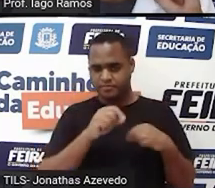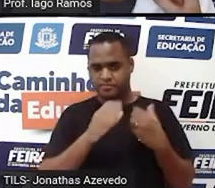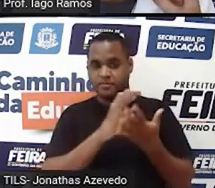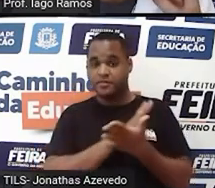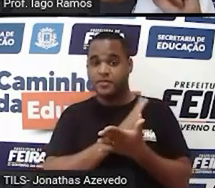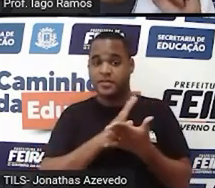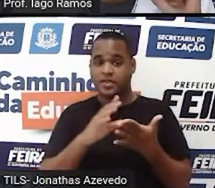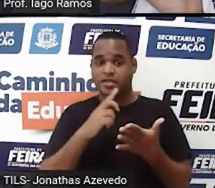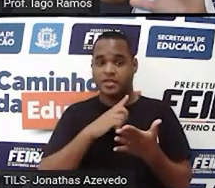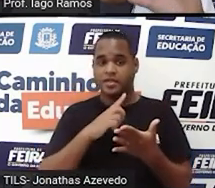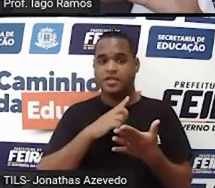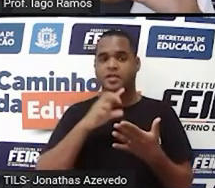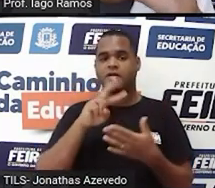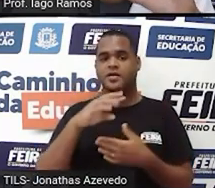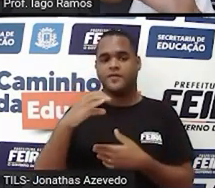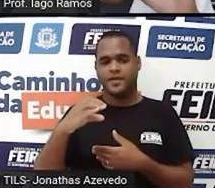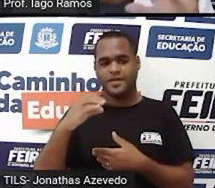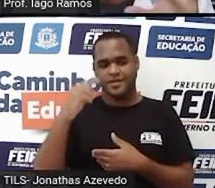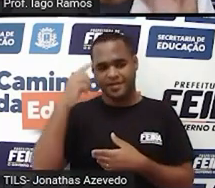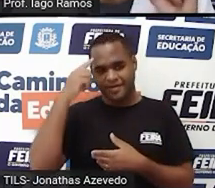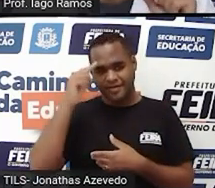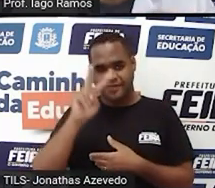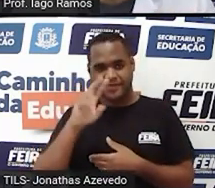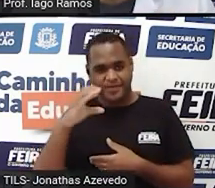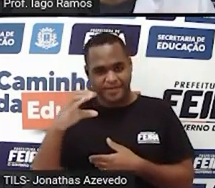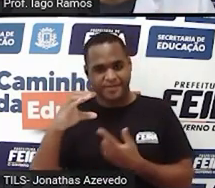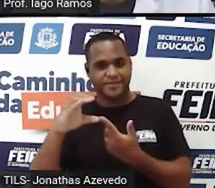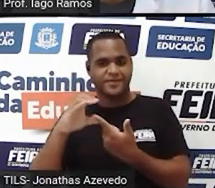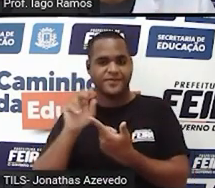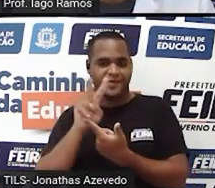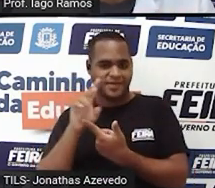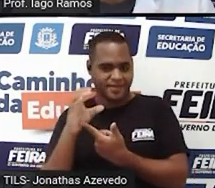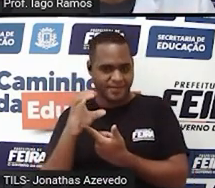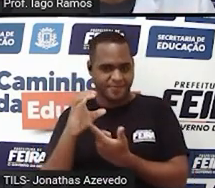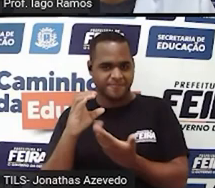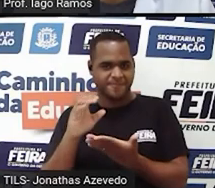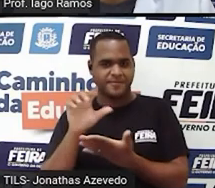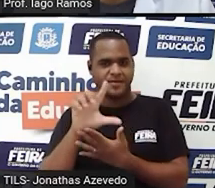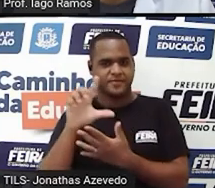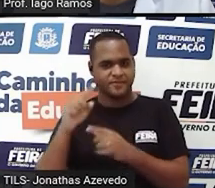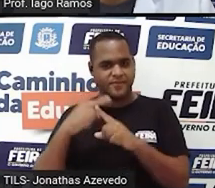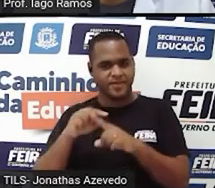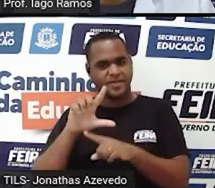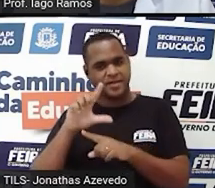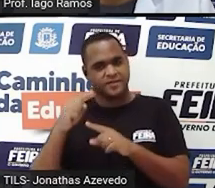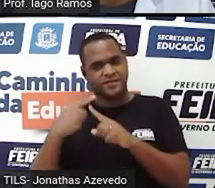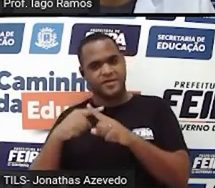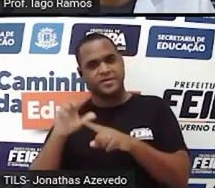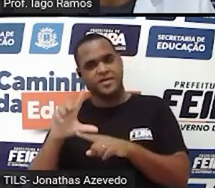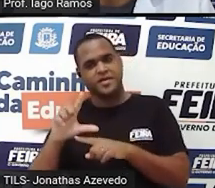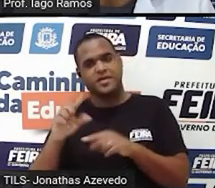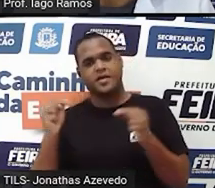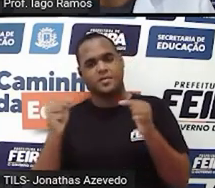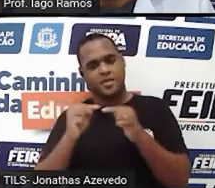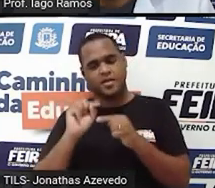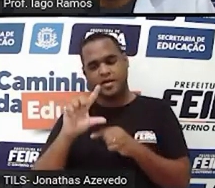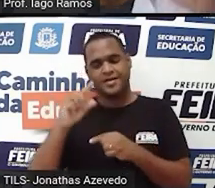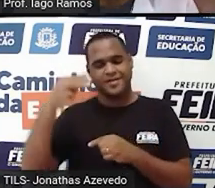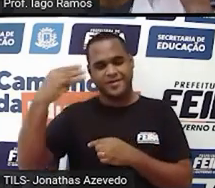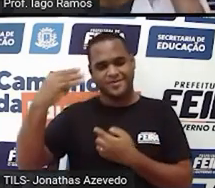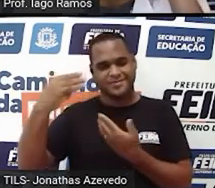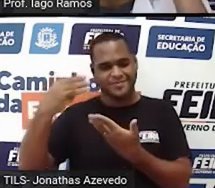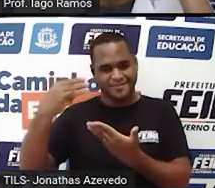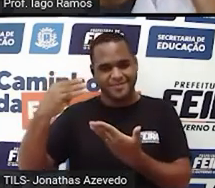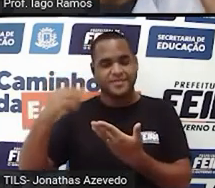do cálculo do volume do cúbico do volume do cubo desculpa L vezes é livre Gisele L Ao Cubo